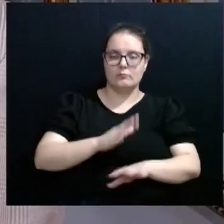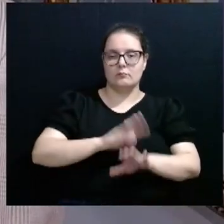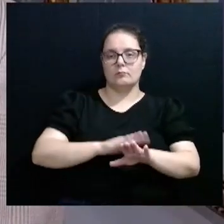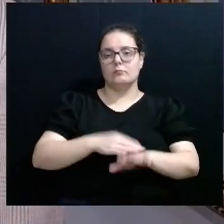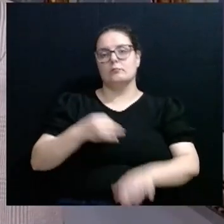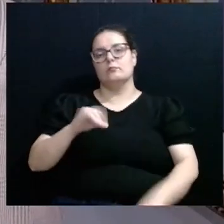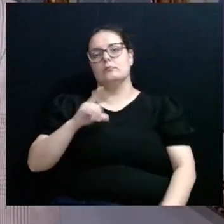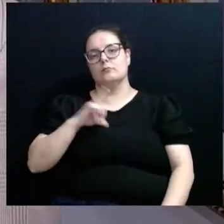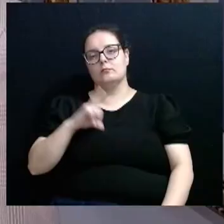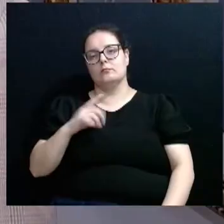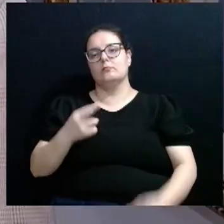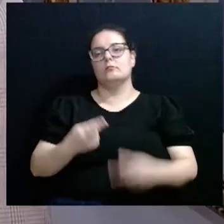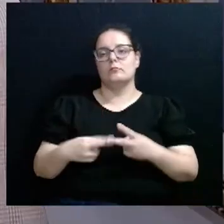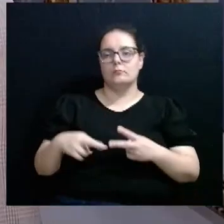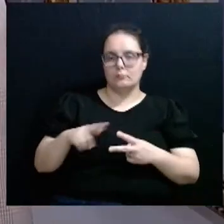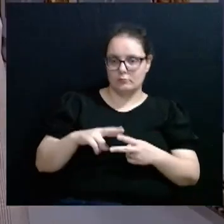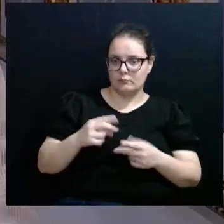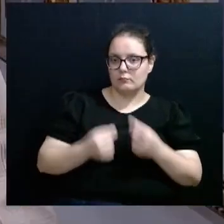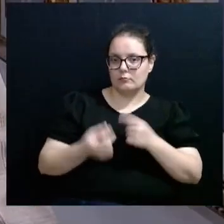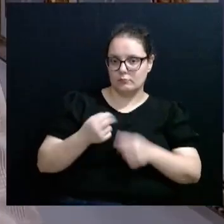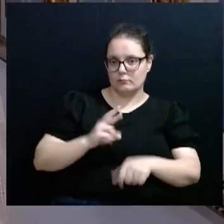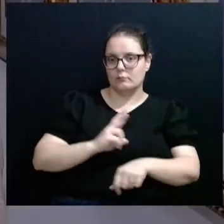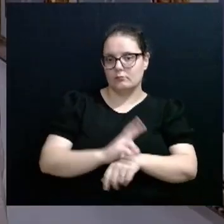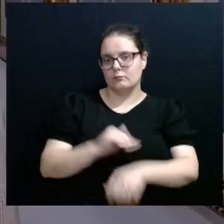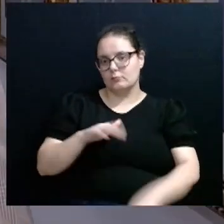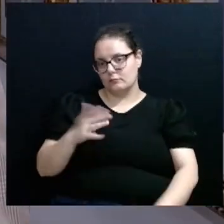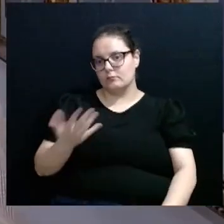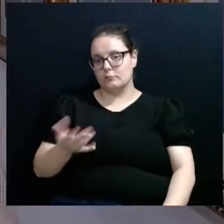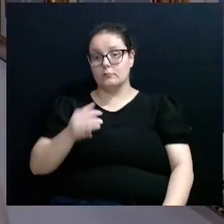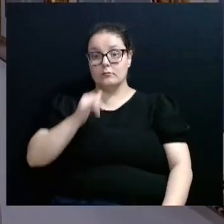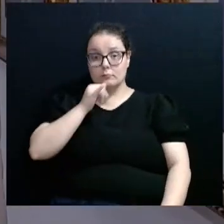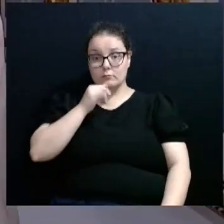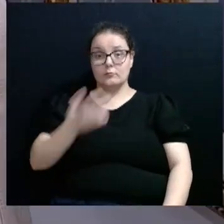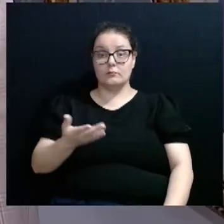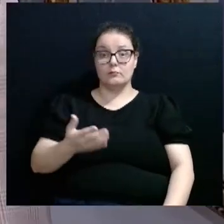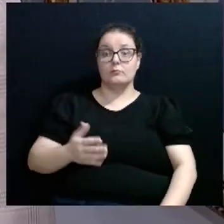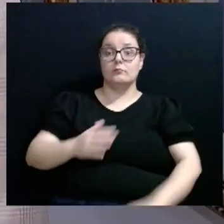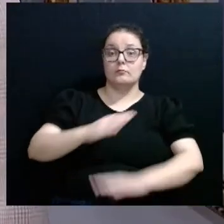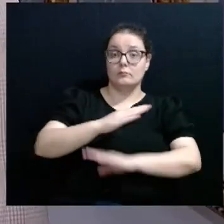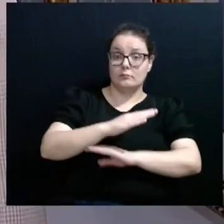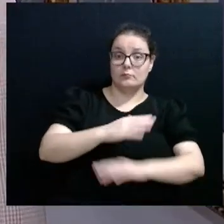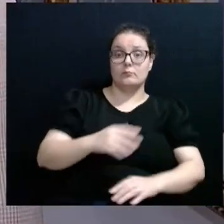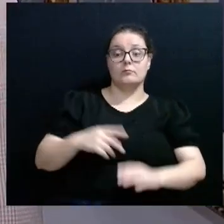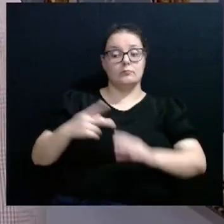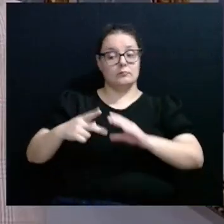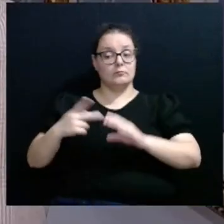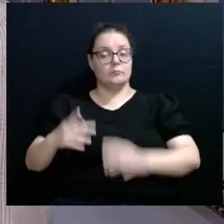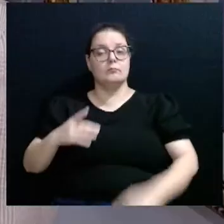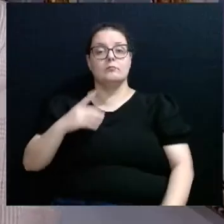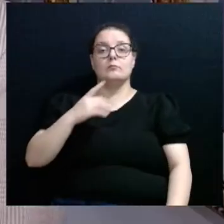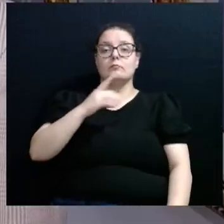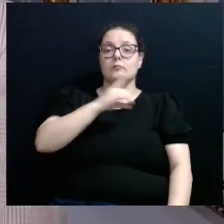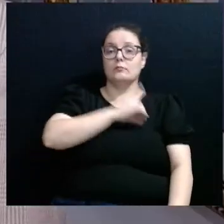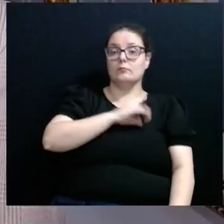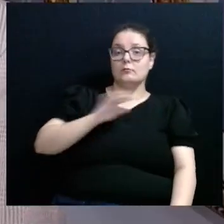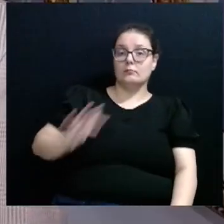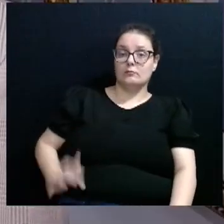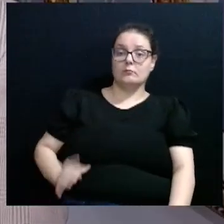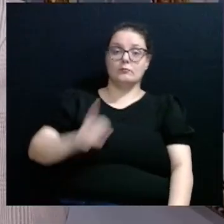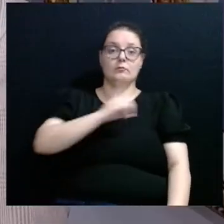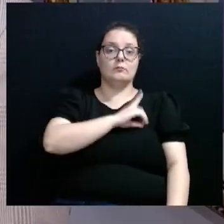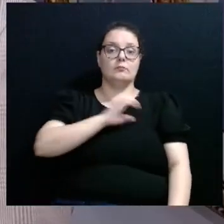extras, né? Então, por exemplo, se a Câmara, os deputados federais, estaduais mandarem emenda